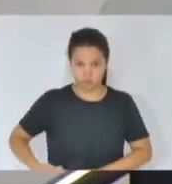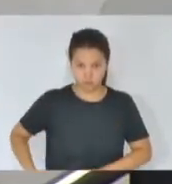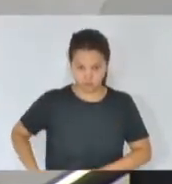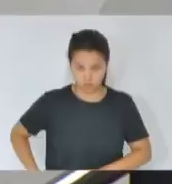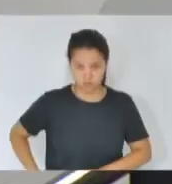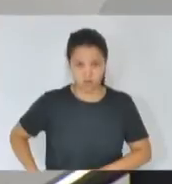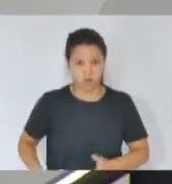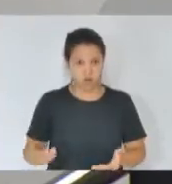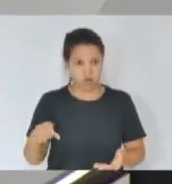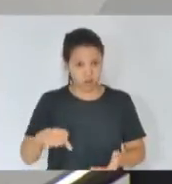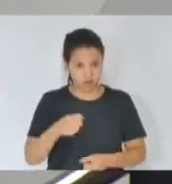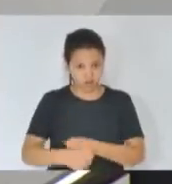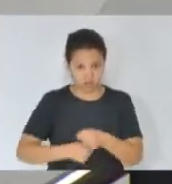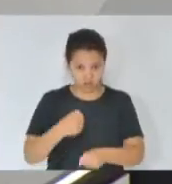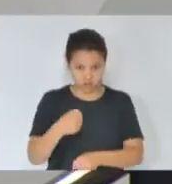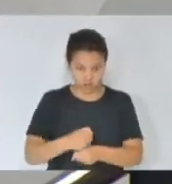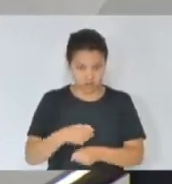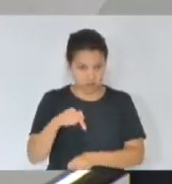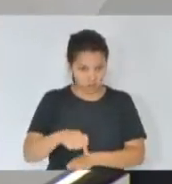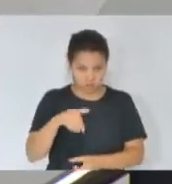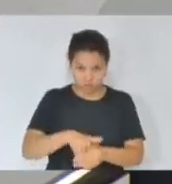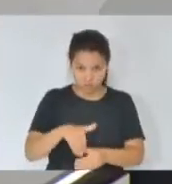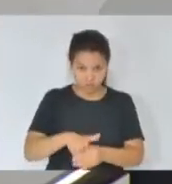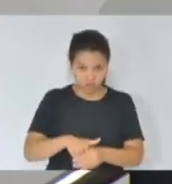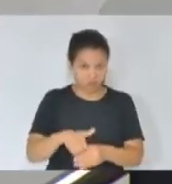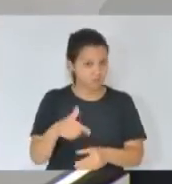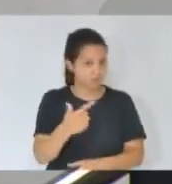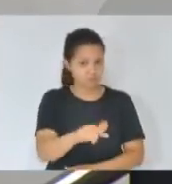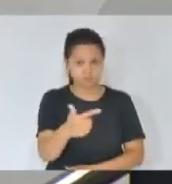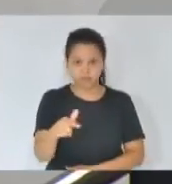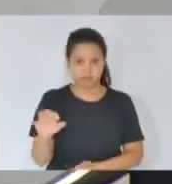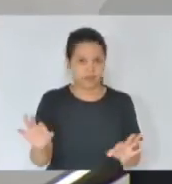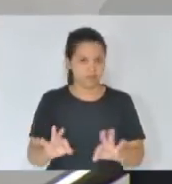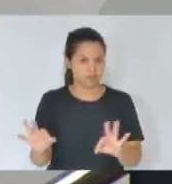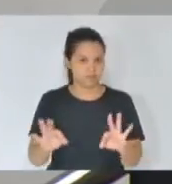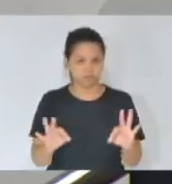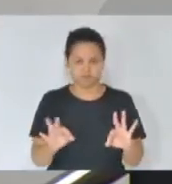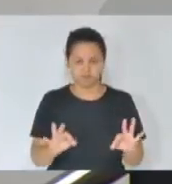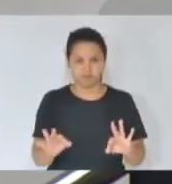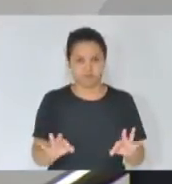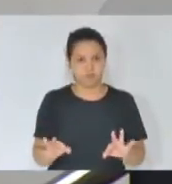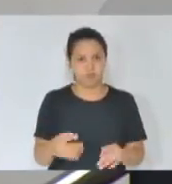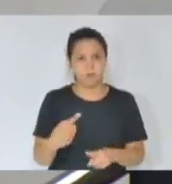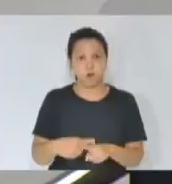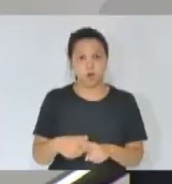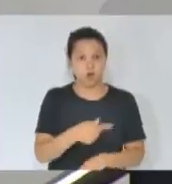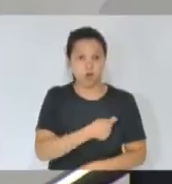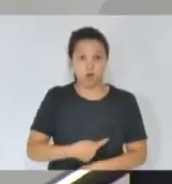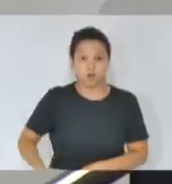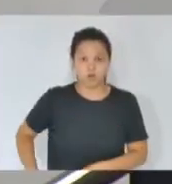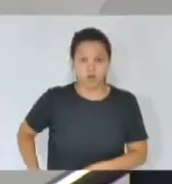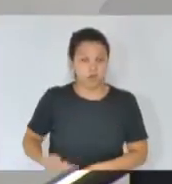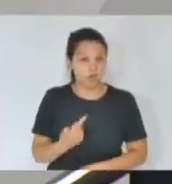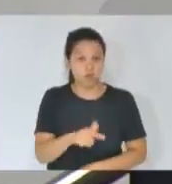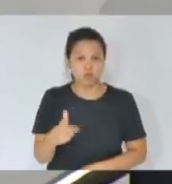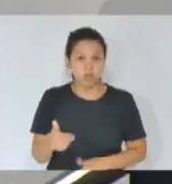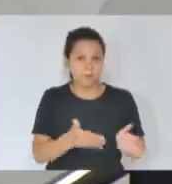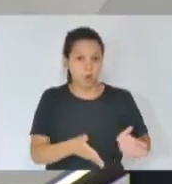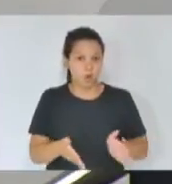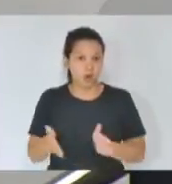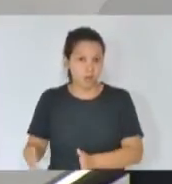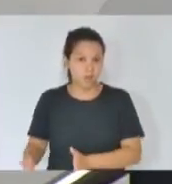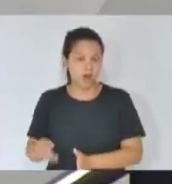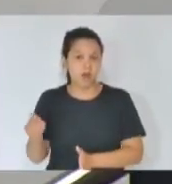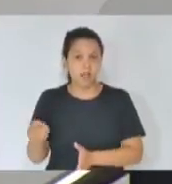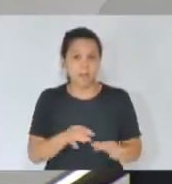do governo do estado. Aqui para votar nenhum. Nenhum. Porque o governo não tem programa. O governo não tem um